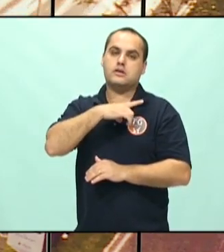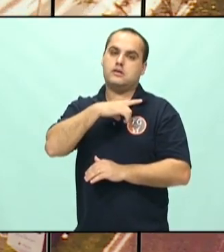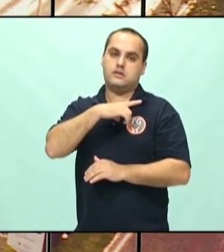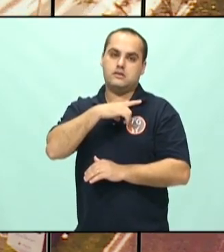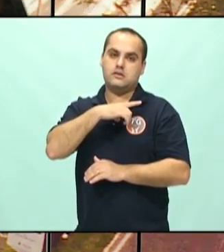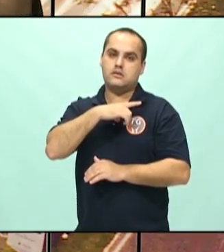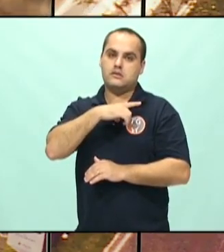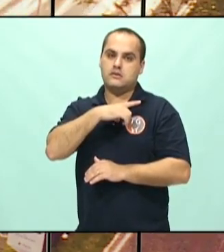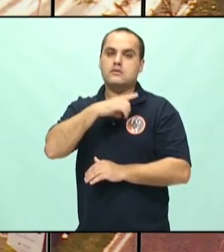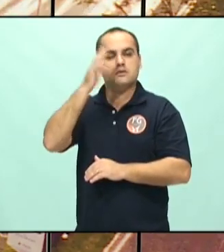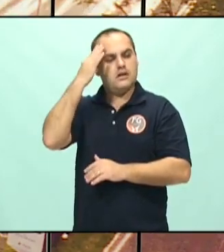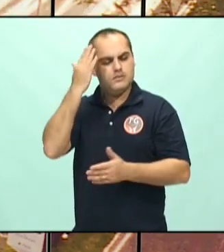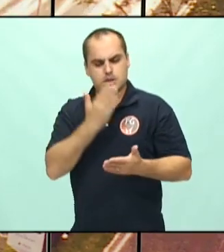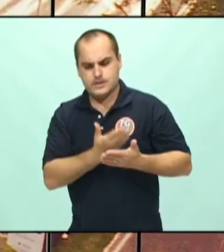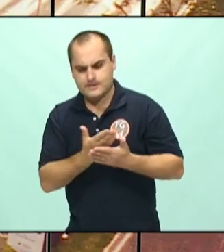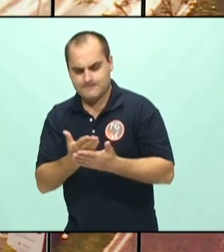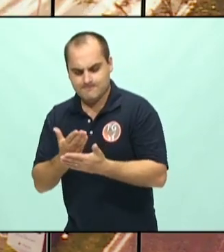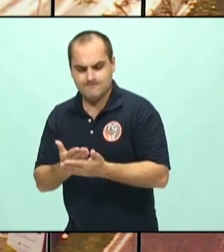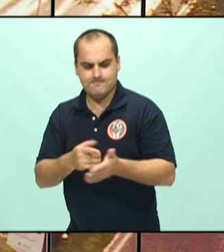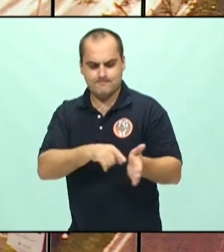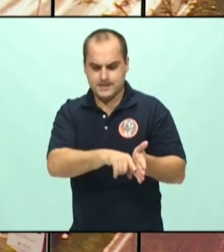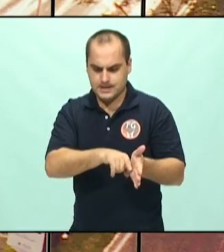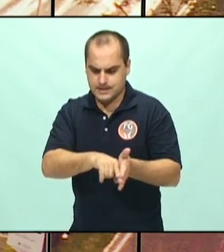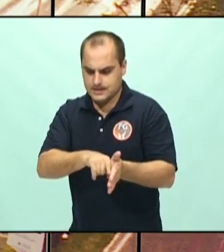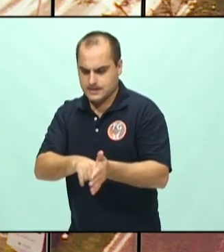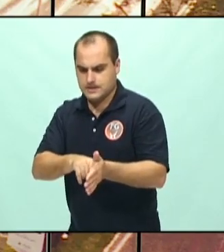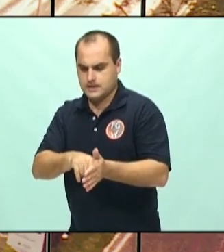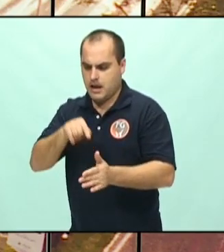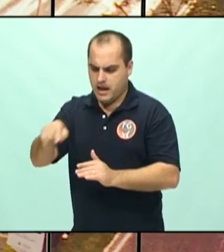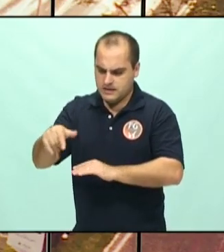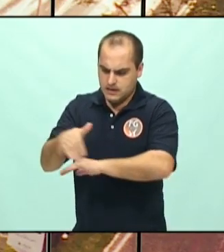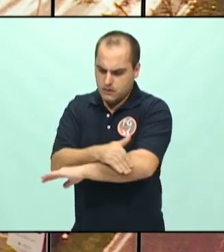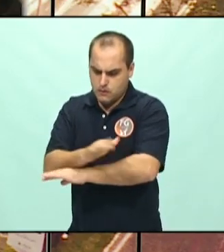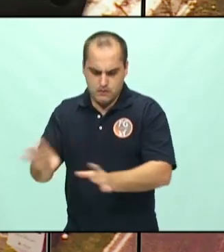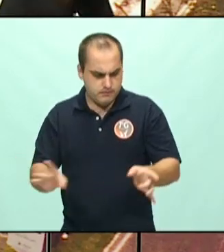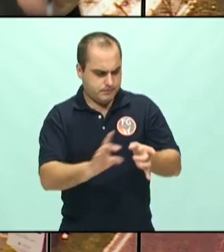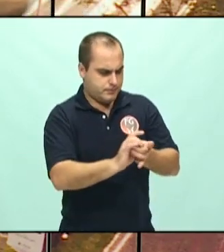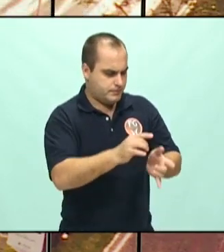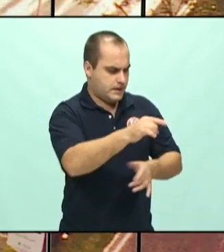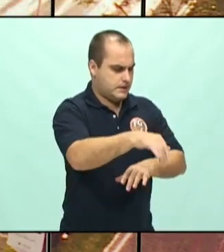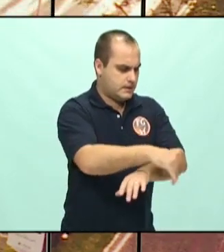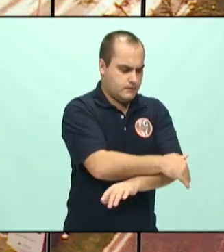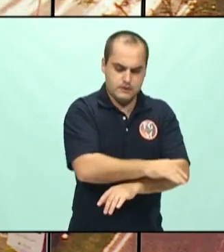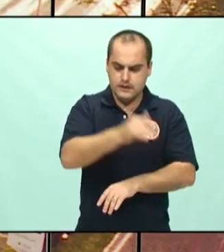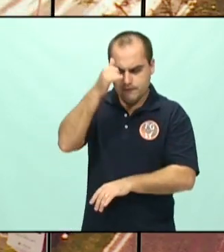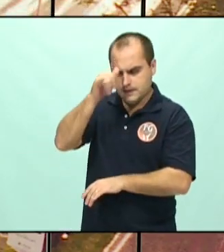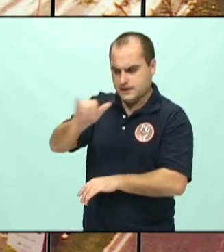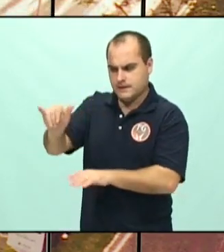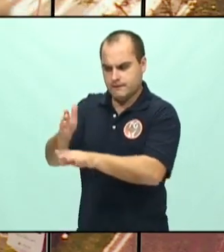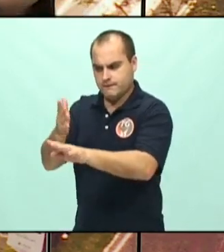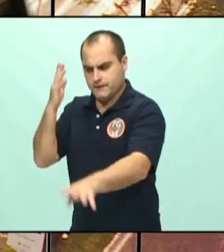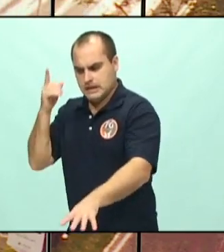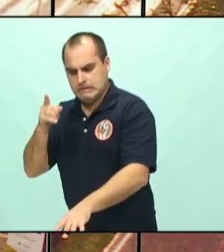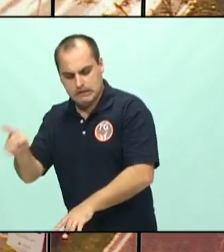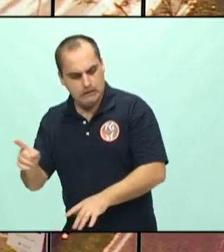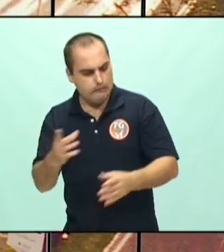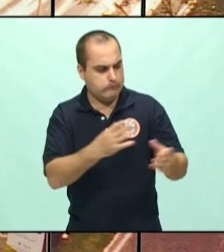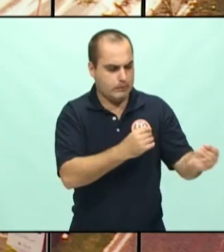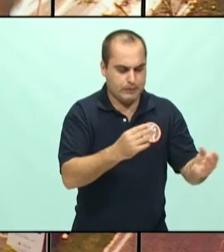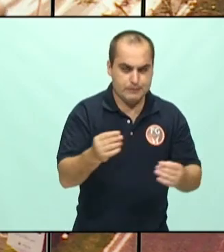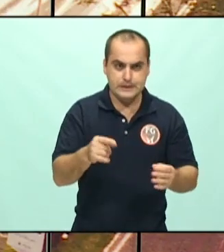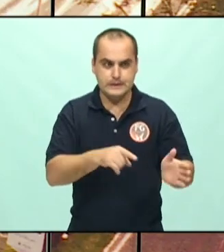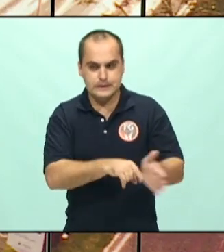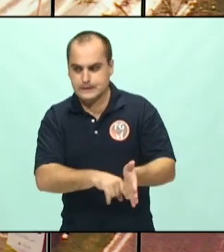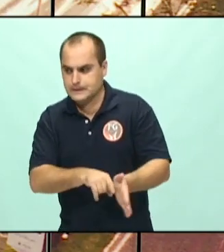fazer estudos e tal pra ligar dessa via com aquela lá pra desafoga aqui pra desafoga lá pra cá são